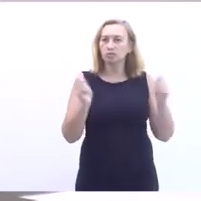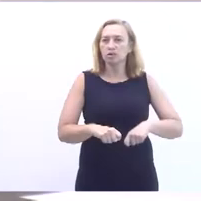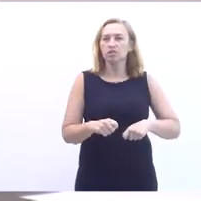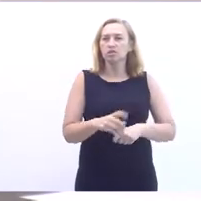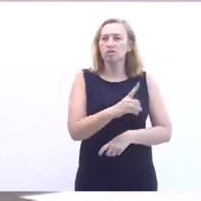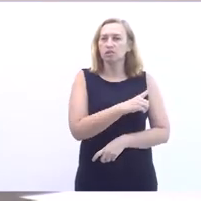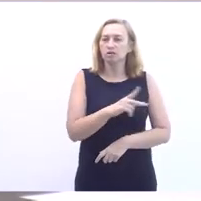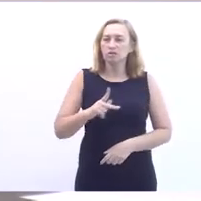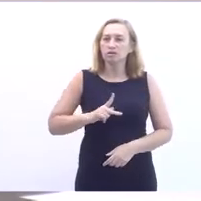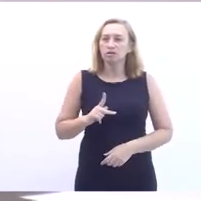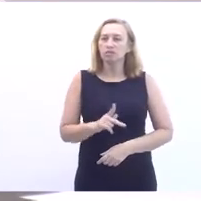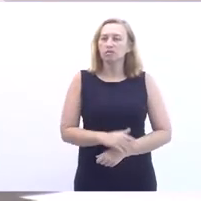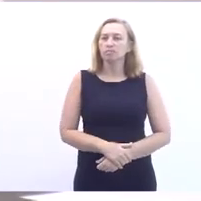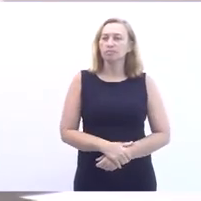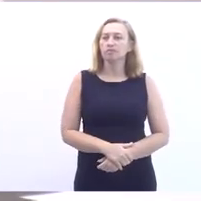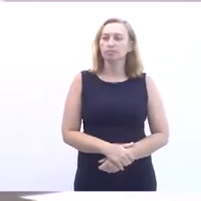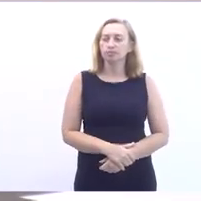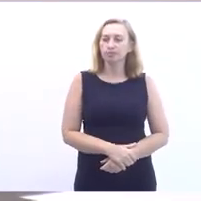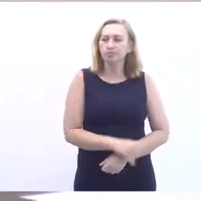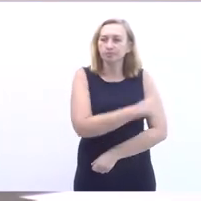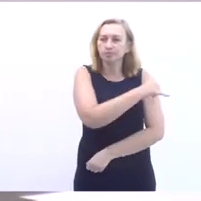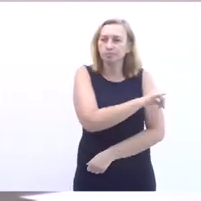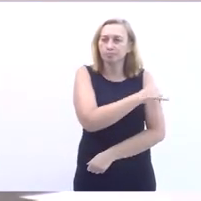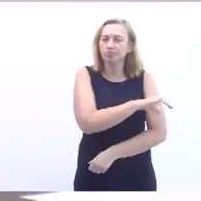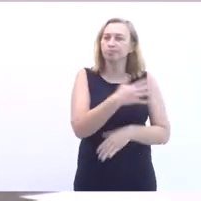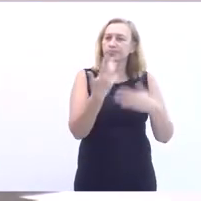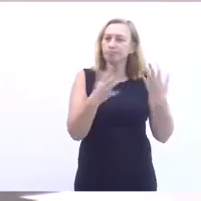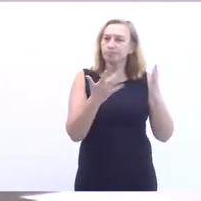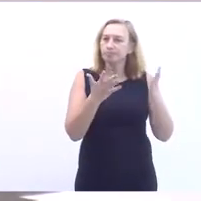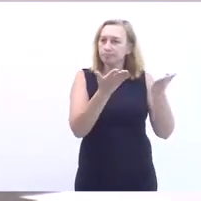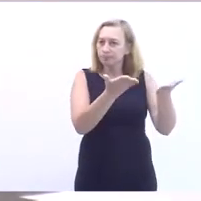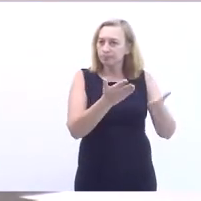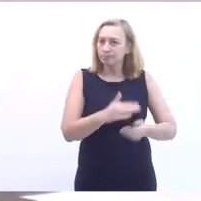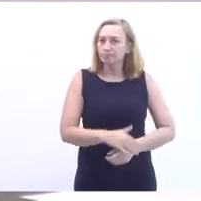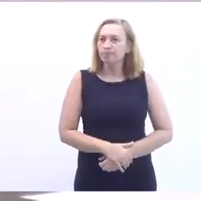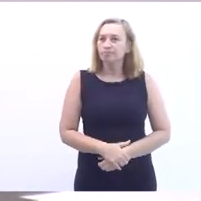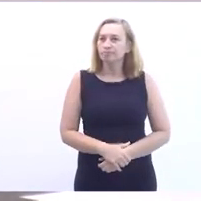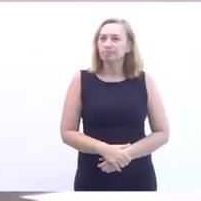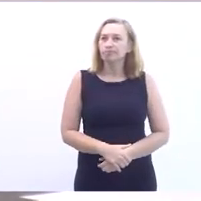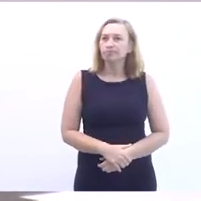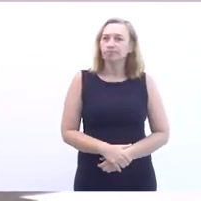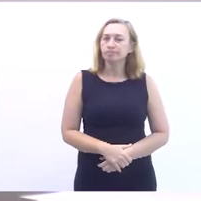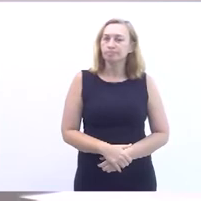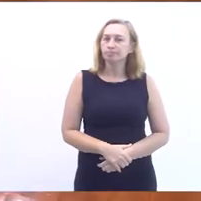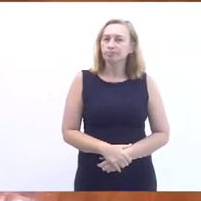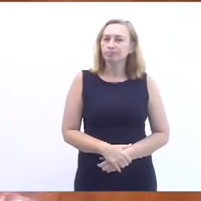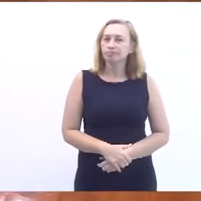é a Defensoria Pública do Rio de Janeiro mas salva de palmas para defensoria